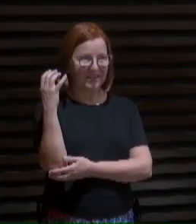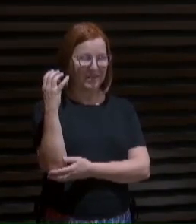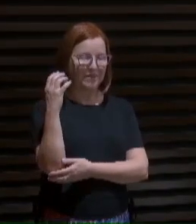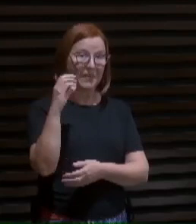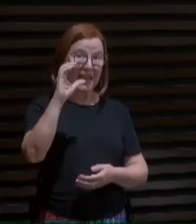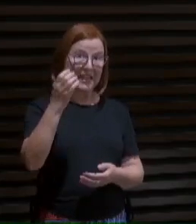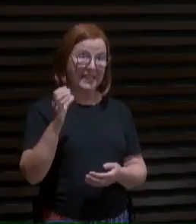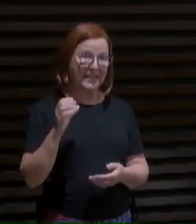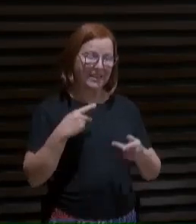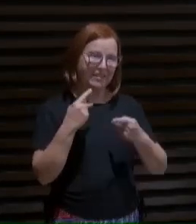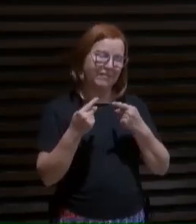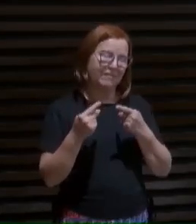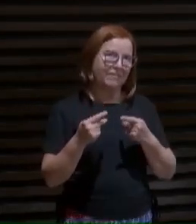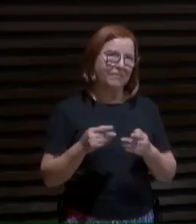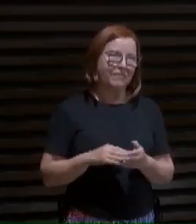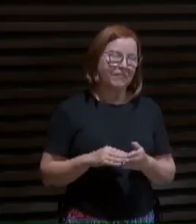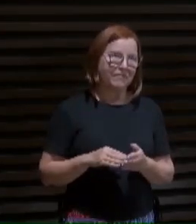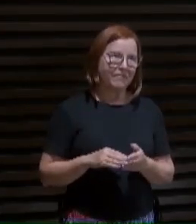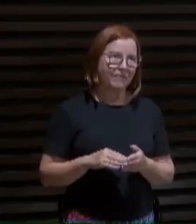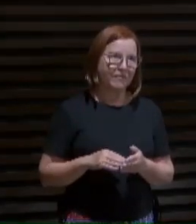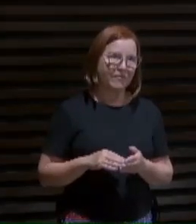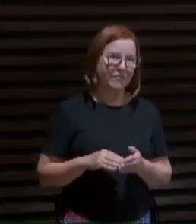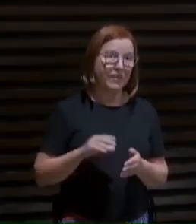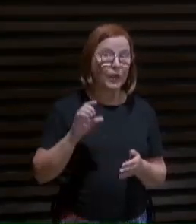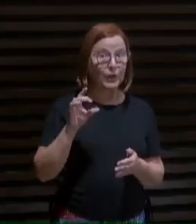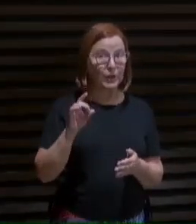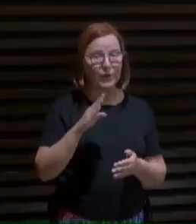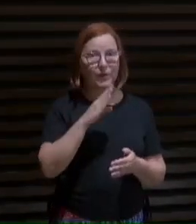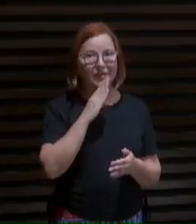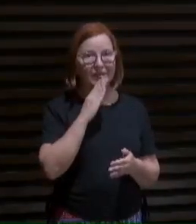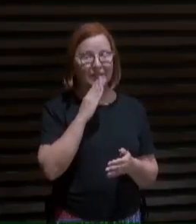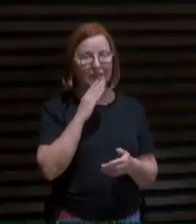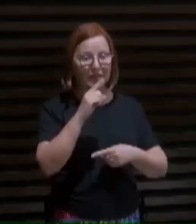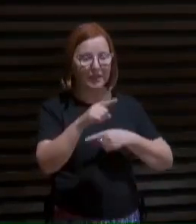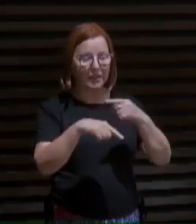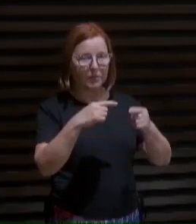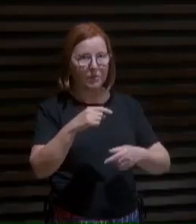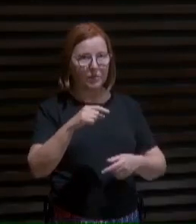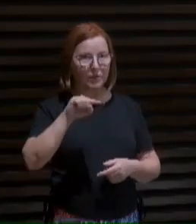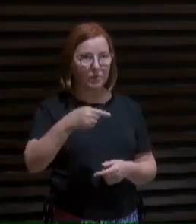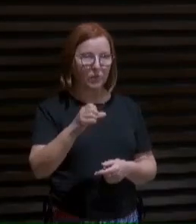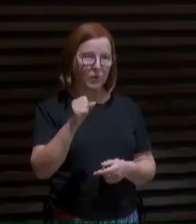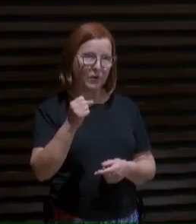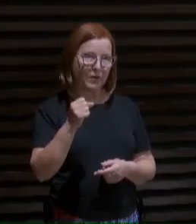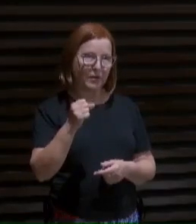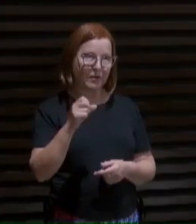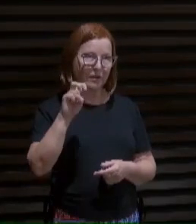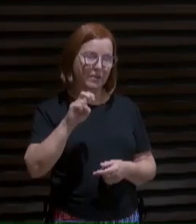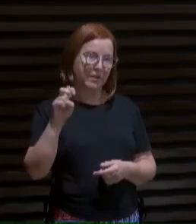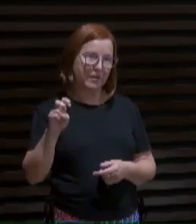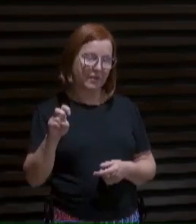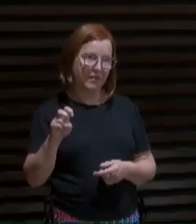ciência, surge uma coisa que só foi conhecida a partir de 1855 pela Universidade de